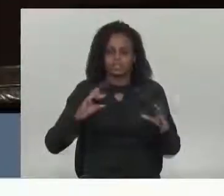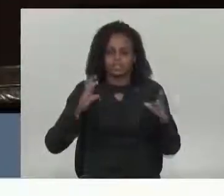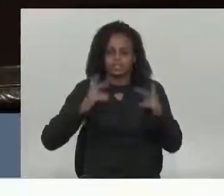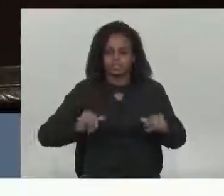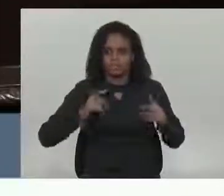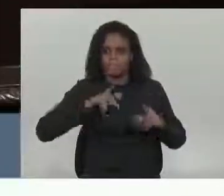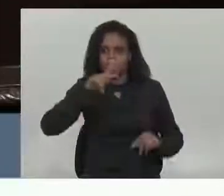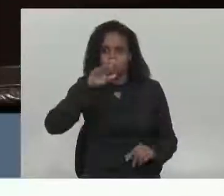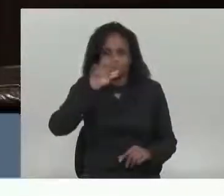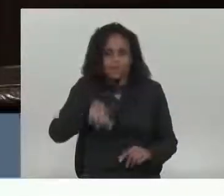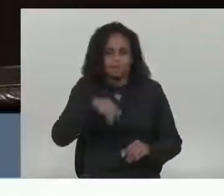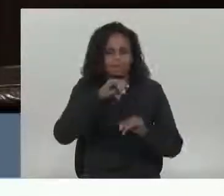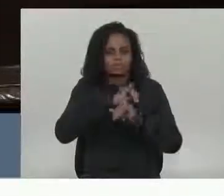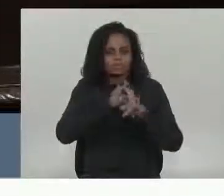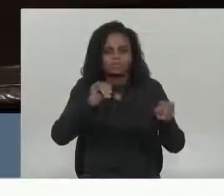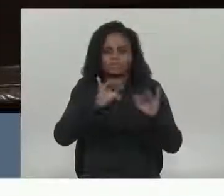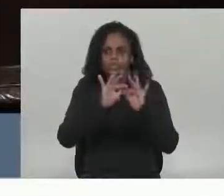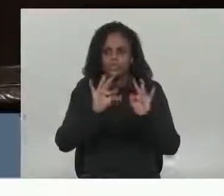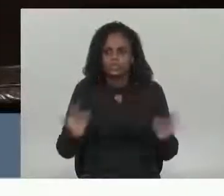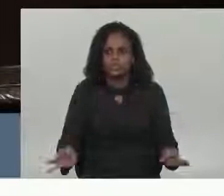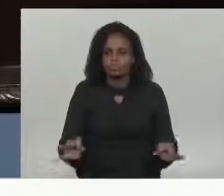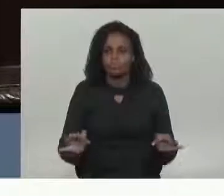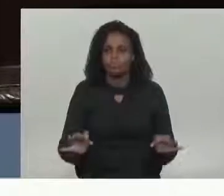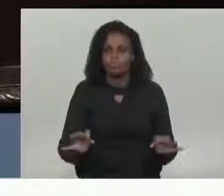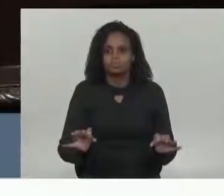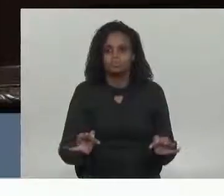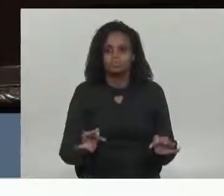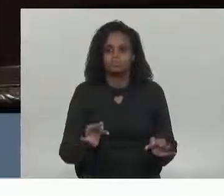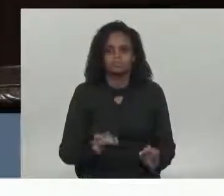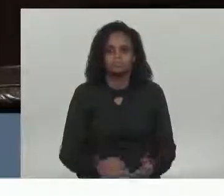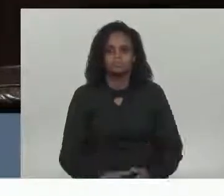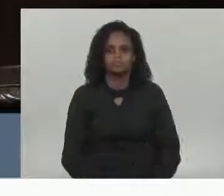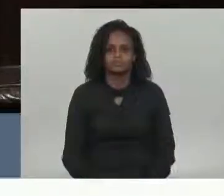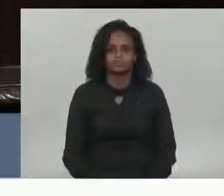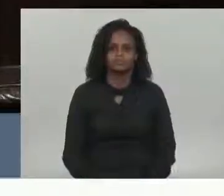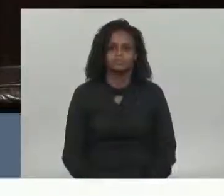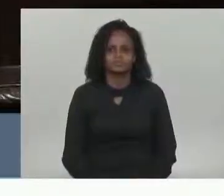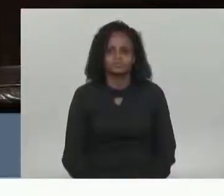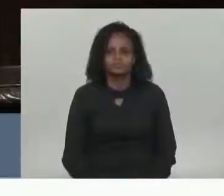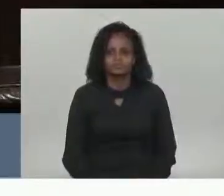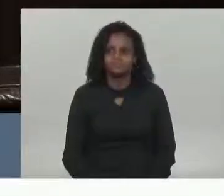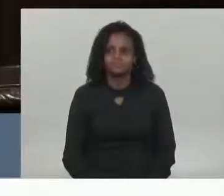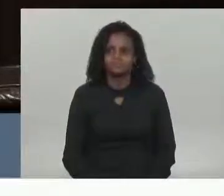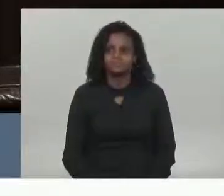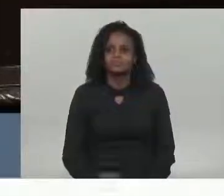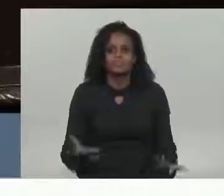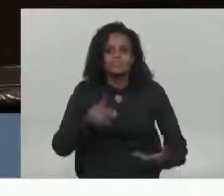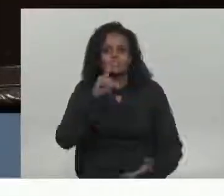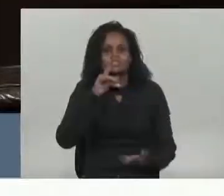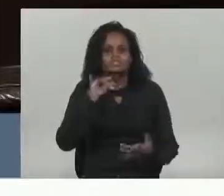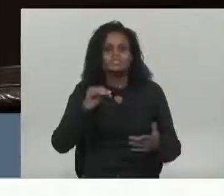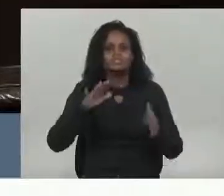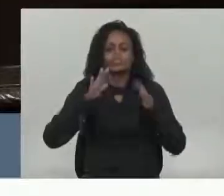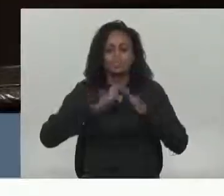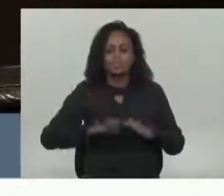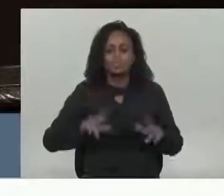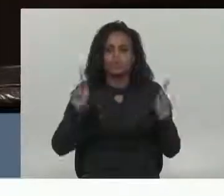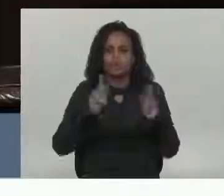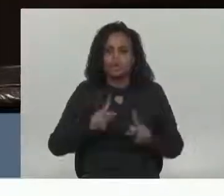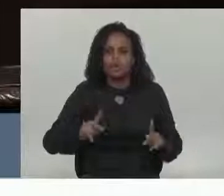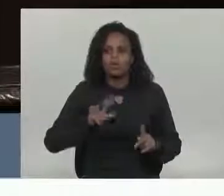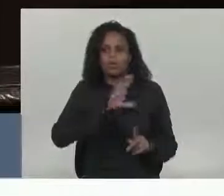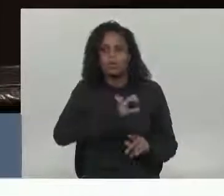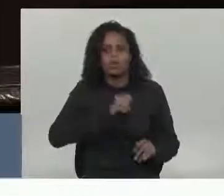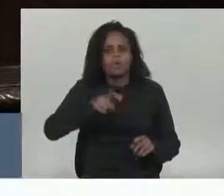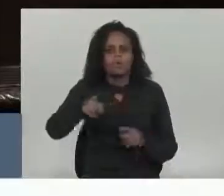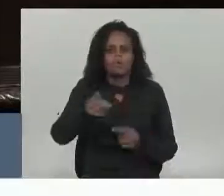mensagem de humildade. E amanhã dos lava as mãos. Amanhã, pois é. Dia de baixar as guardas, né? Amar o próximo